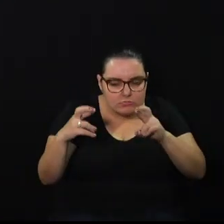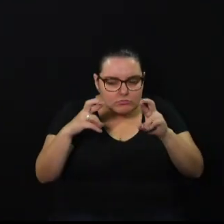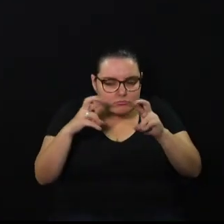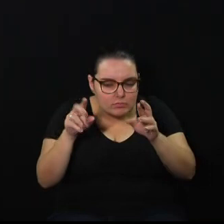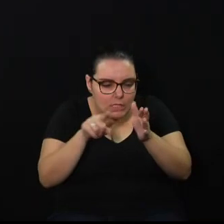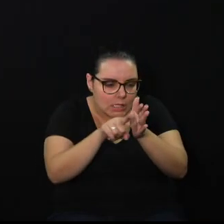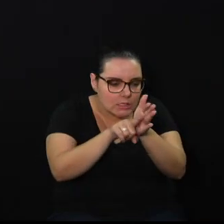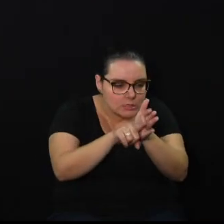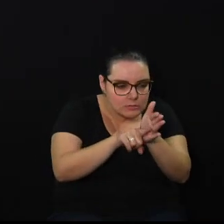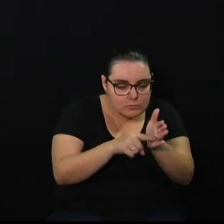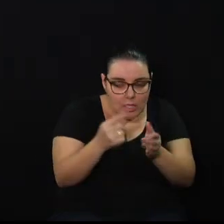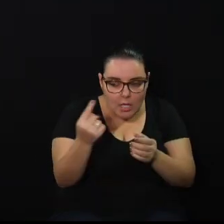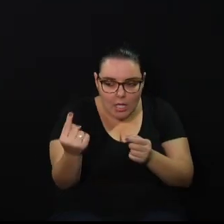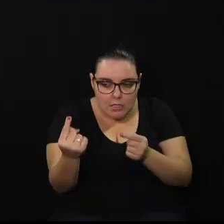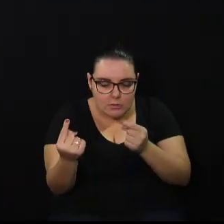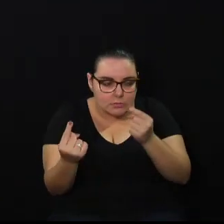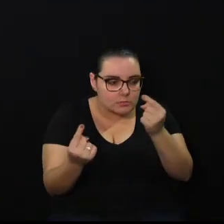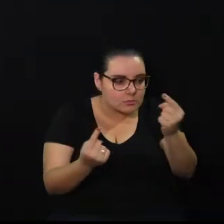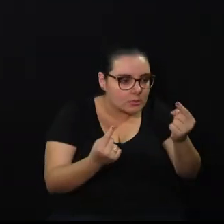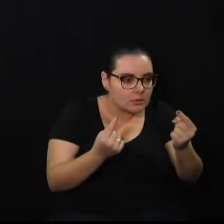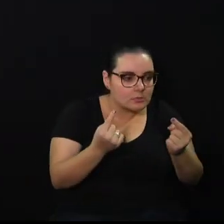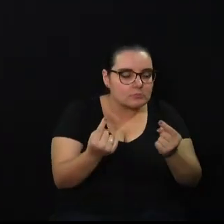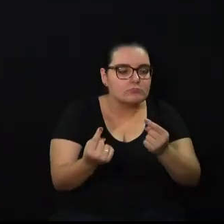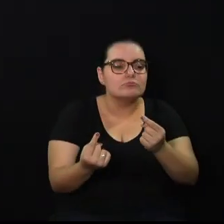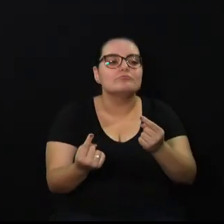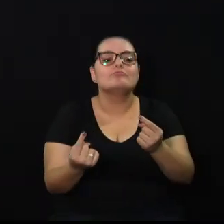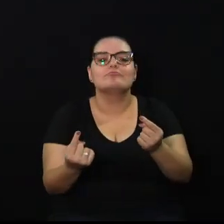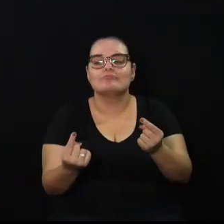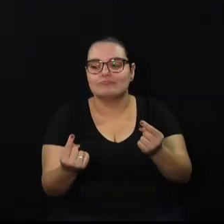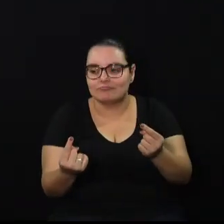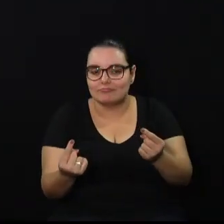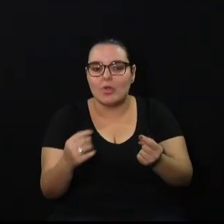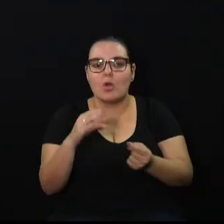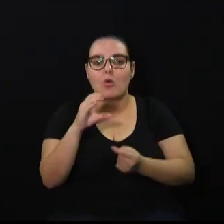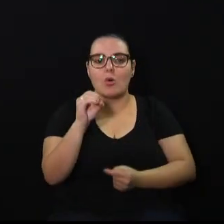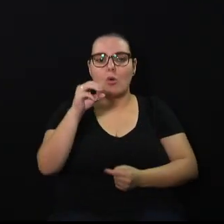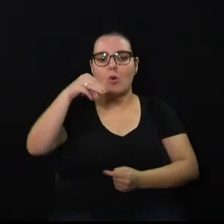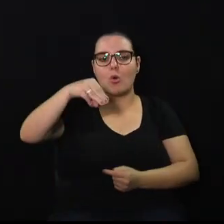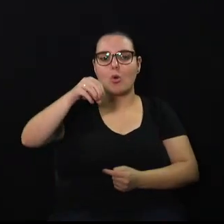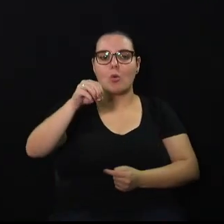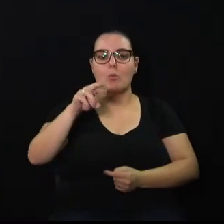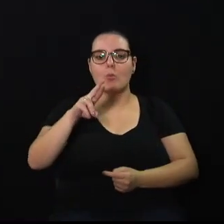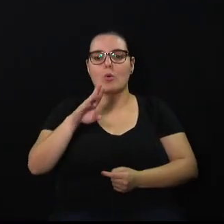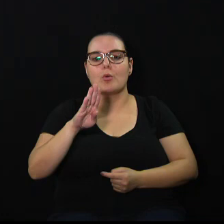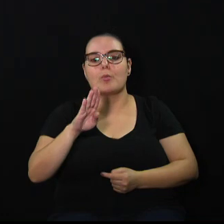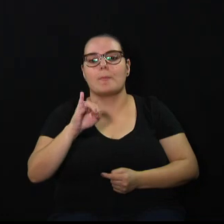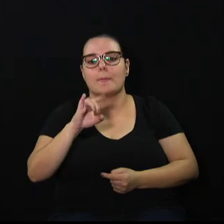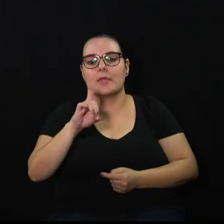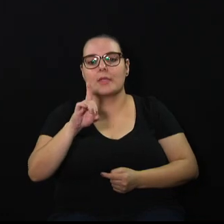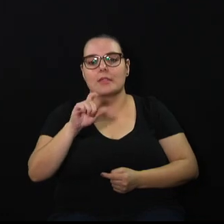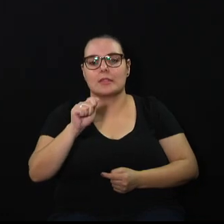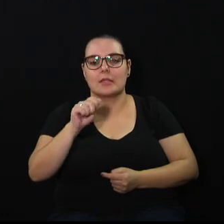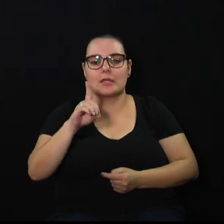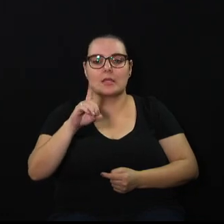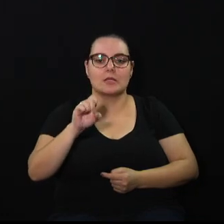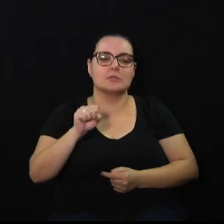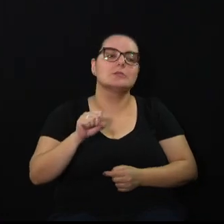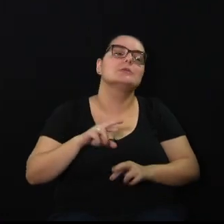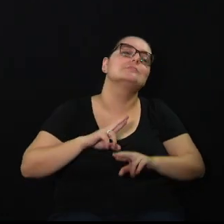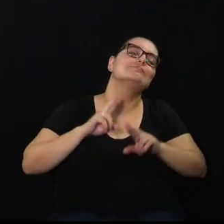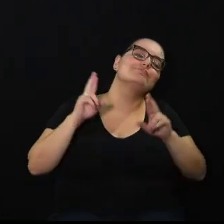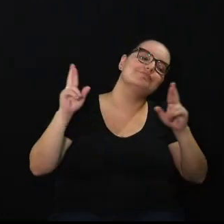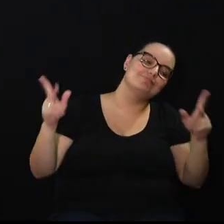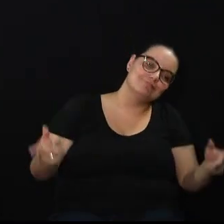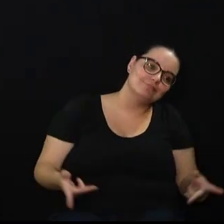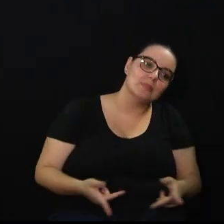minuciosa isso é muito visível nessa são as comorbidades e fazer esse diagnóstico das comorbidades é de suma